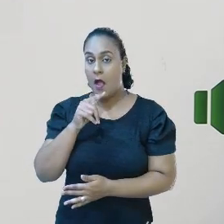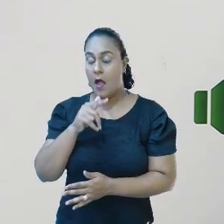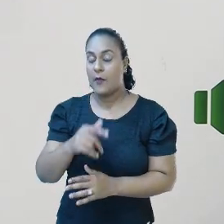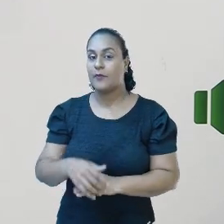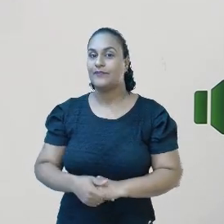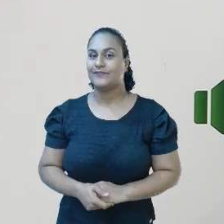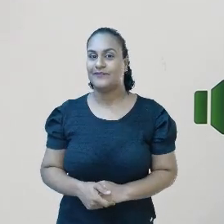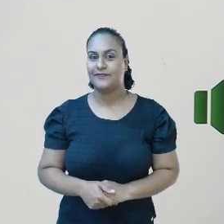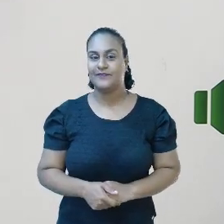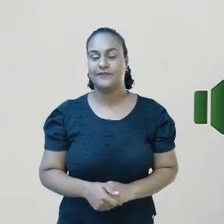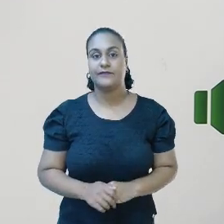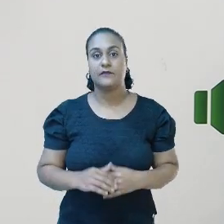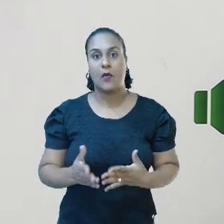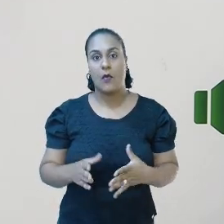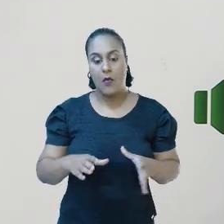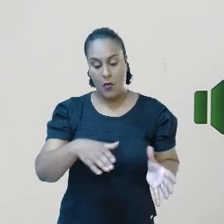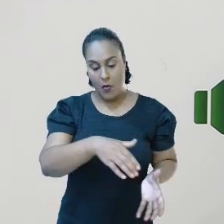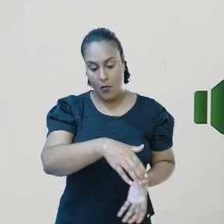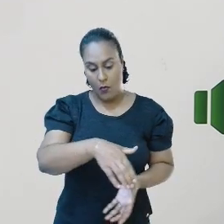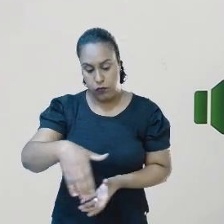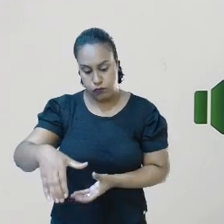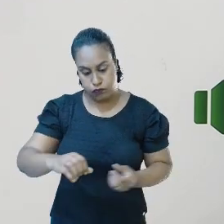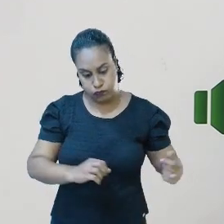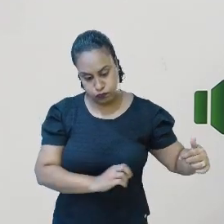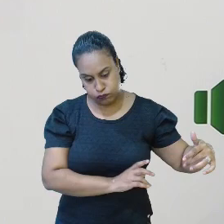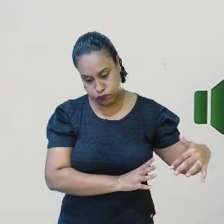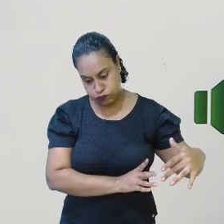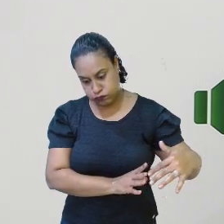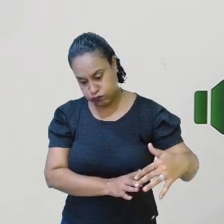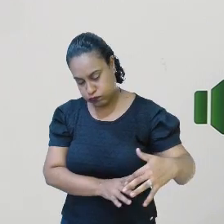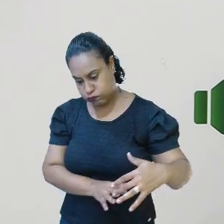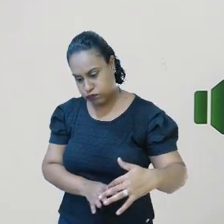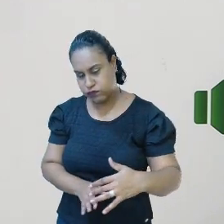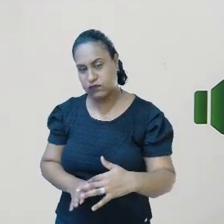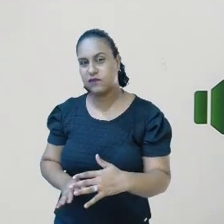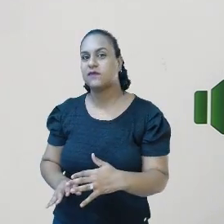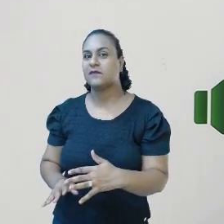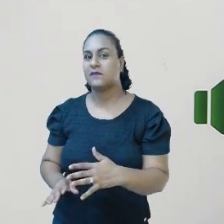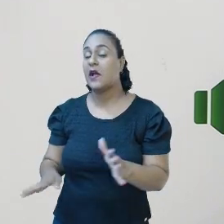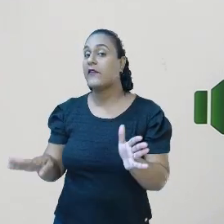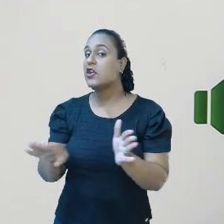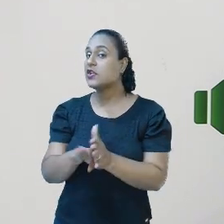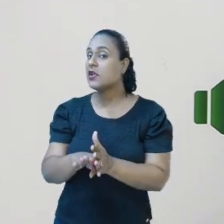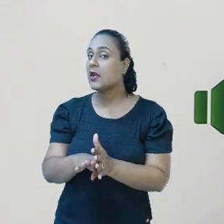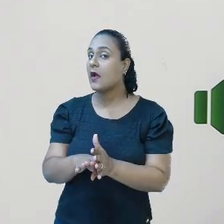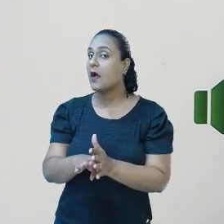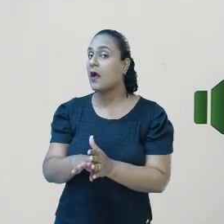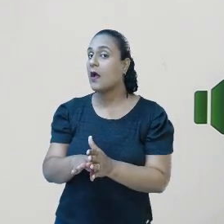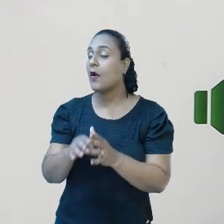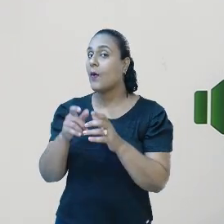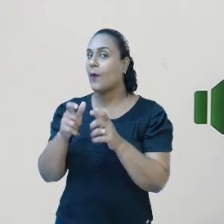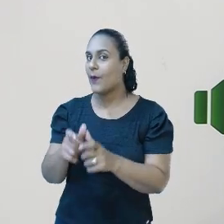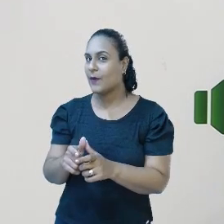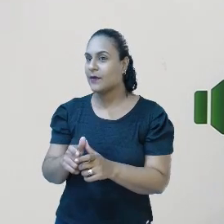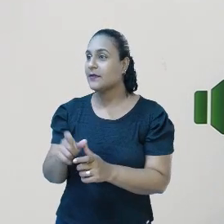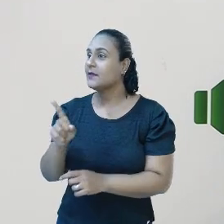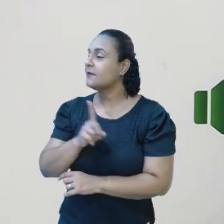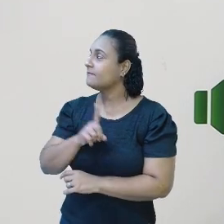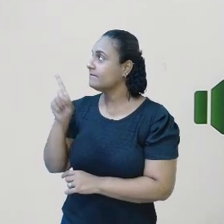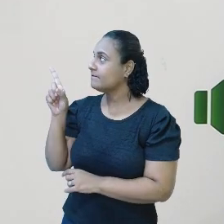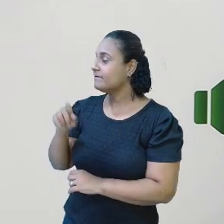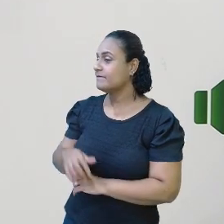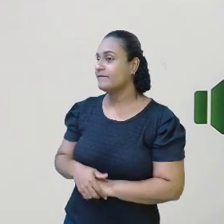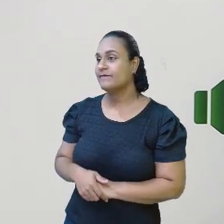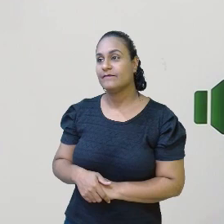Bom, quando ela passa por essas tubulações, por esses dutos, ela vai chegar num ponto